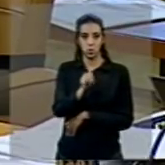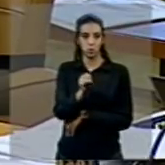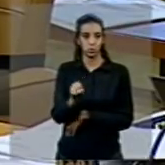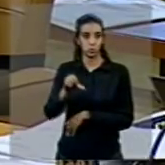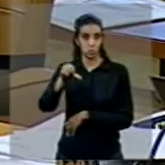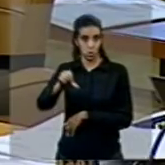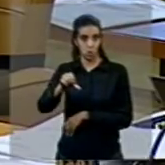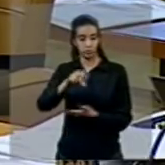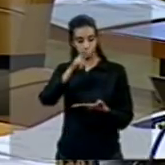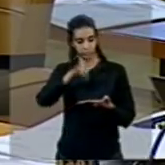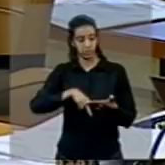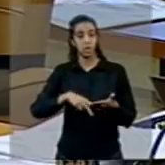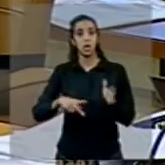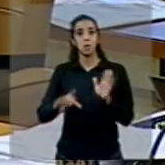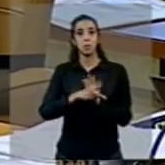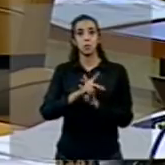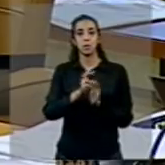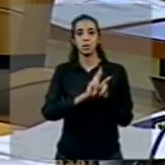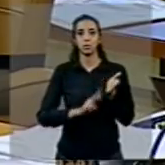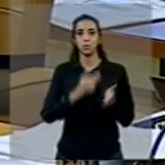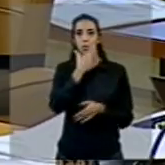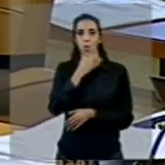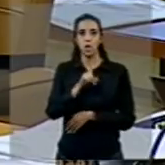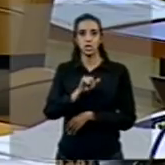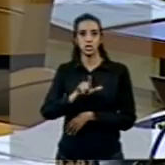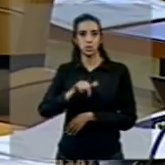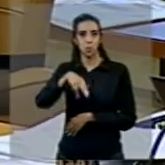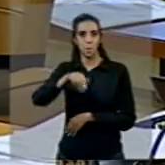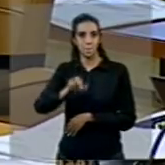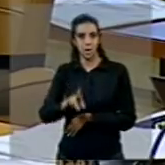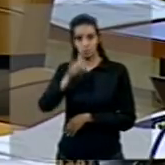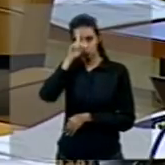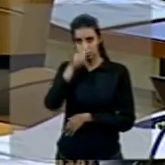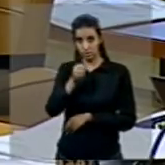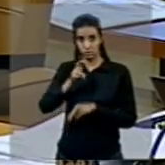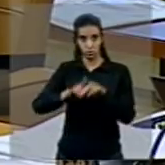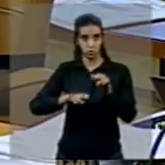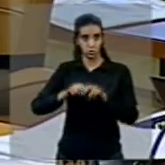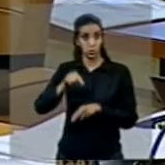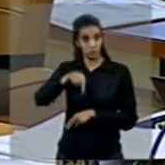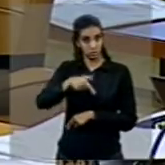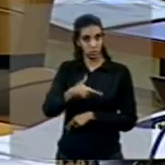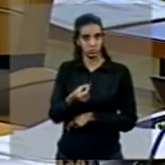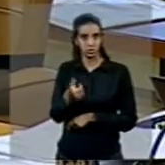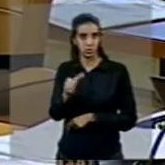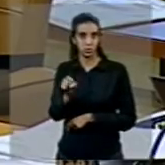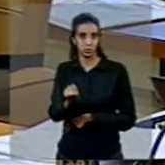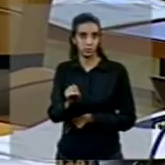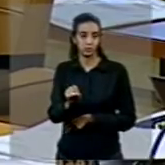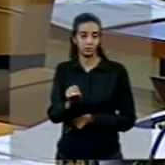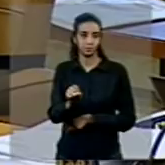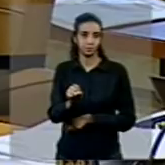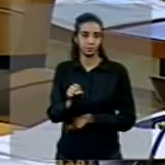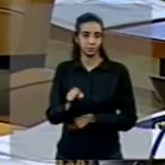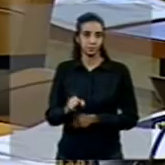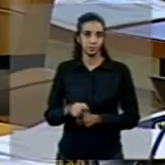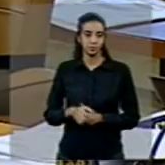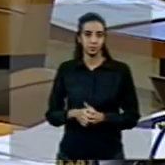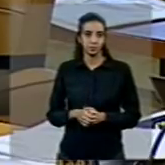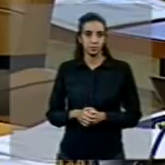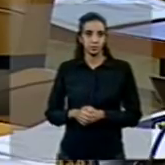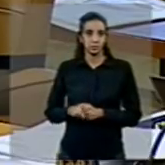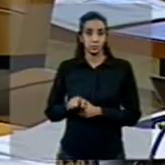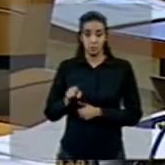5889 da relatoria do ministro Gilmar Mendes, julgamento em 6 de junho deste ano, onde